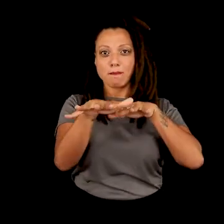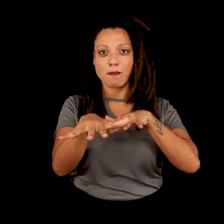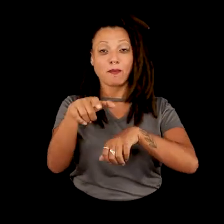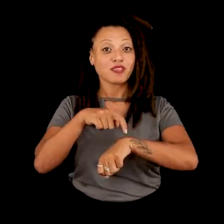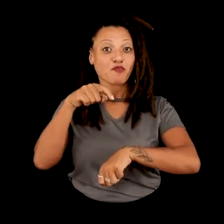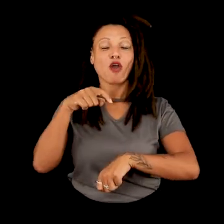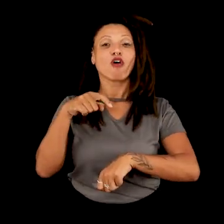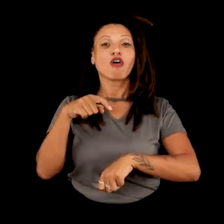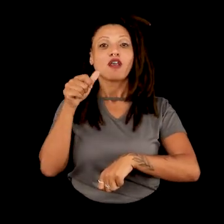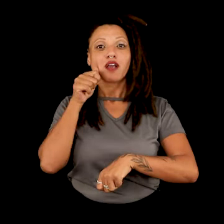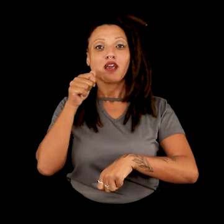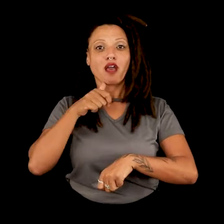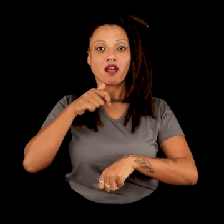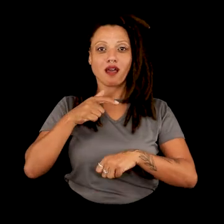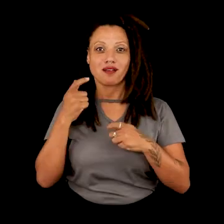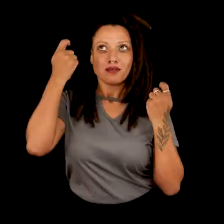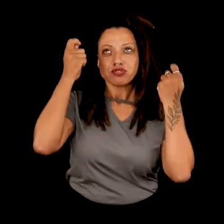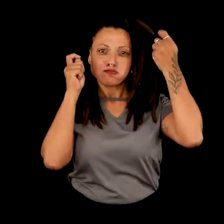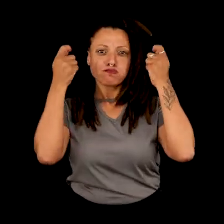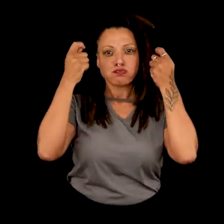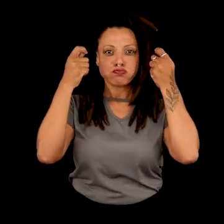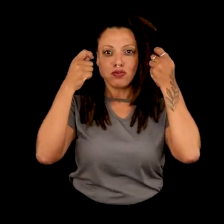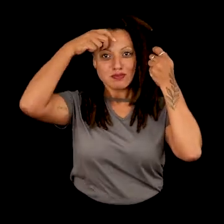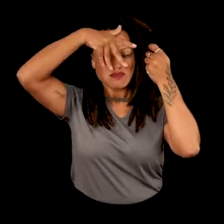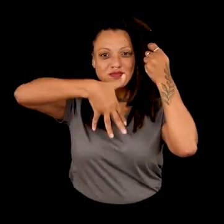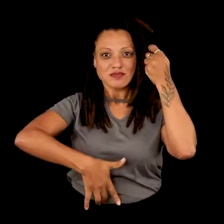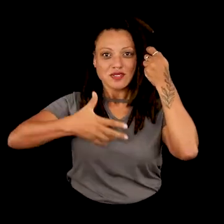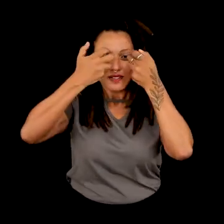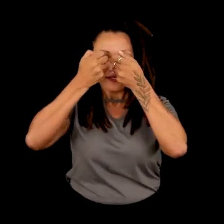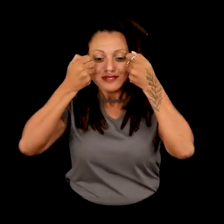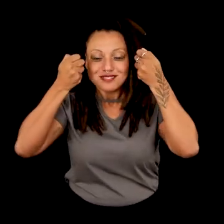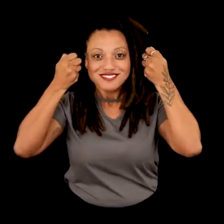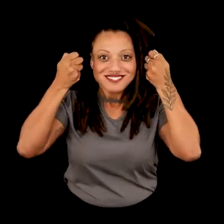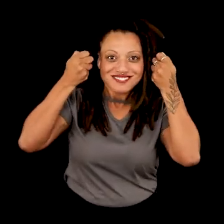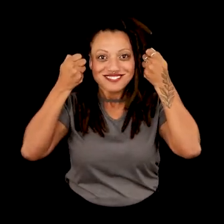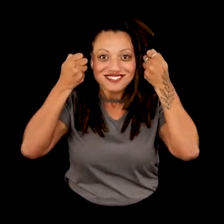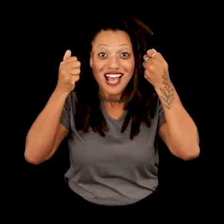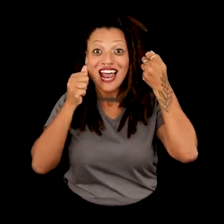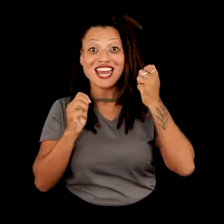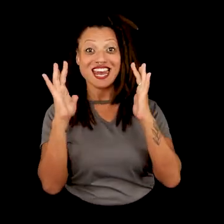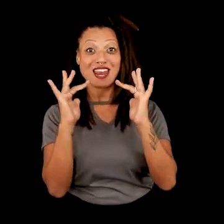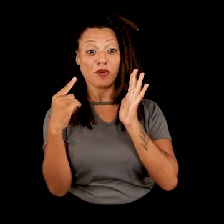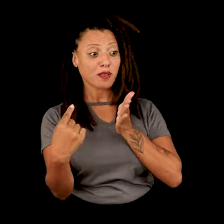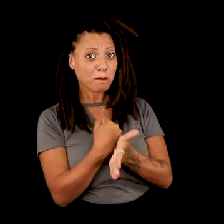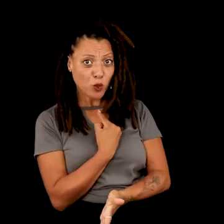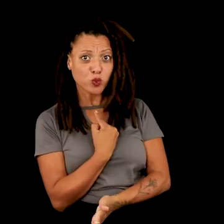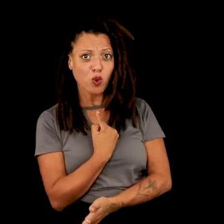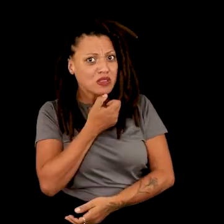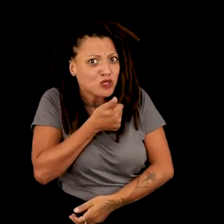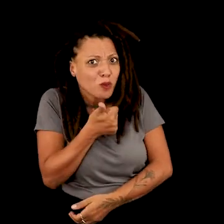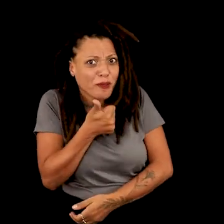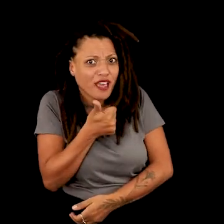abriu... abriu a barguilha de Lia, assim, e abriu a intimidade de Lia, assim, falou, o jeito tá tudo bem contigo,